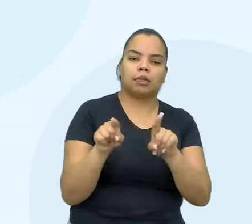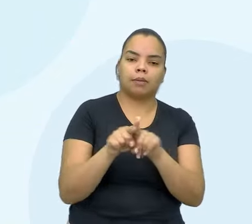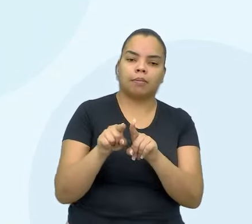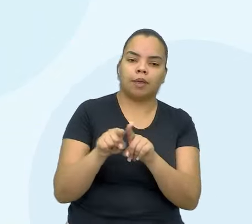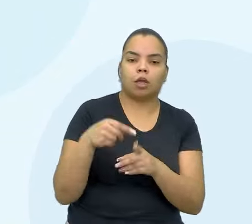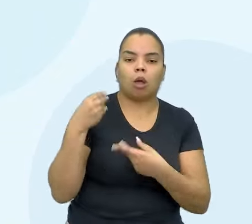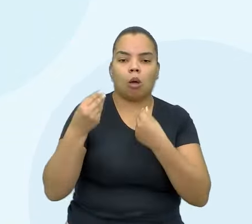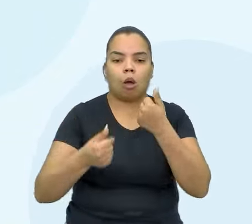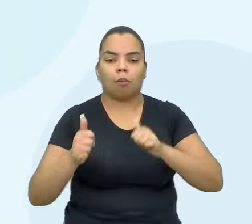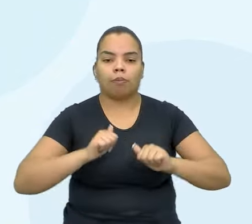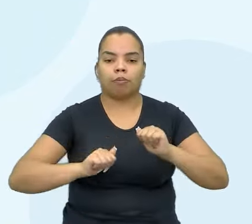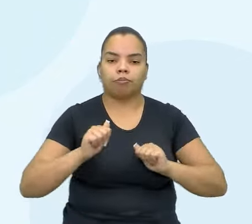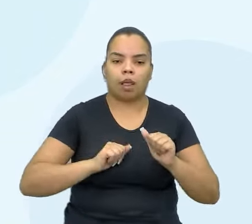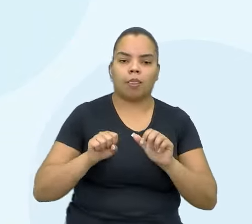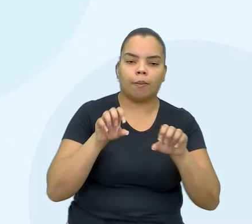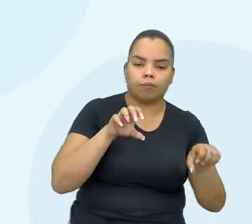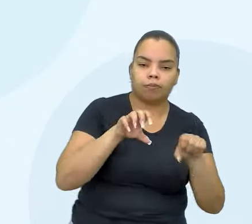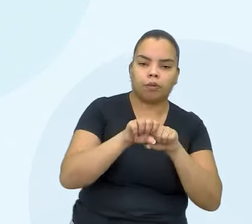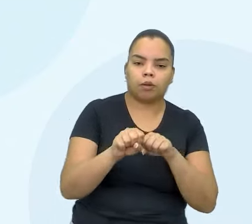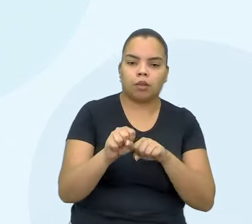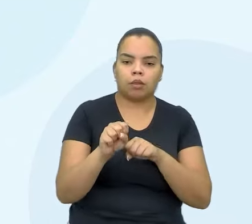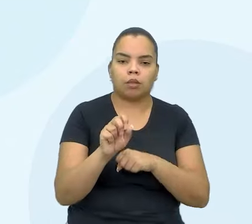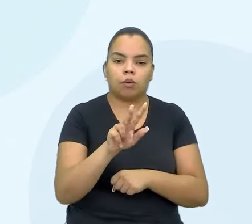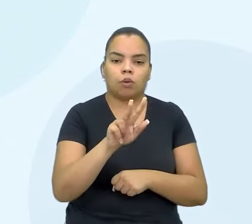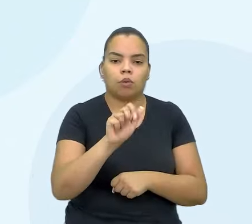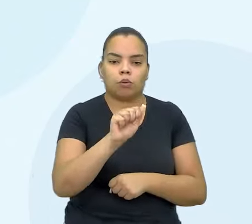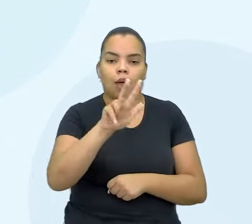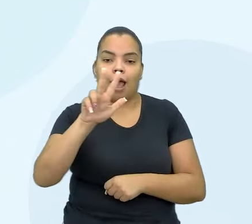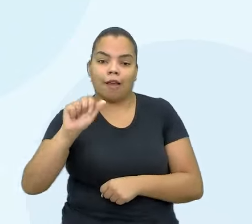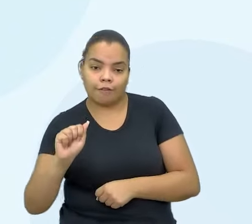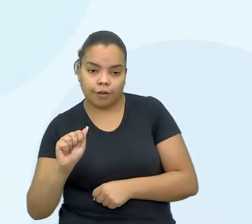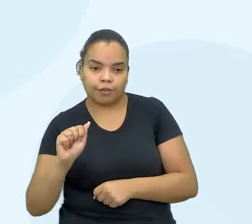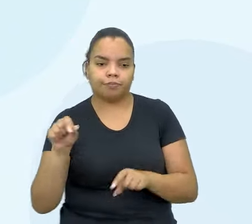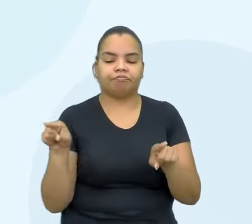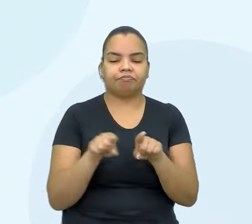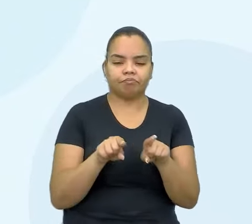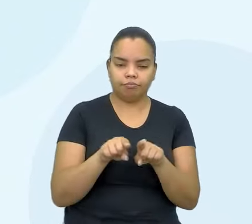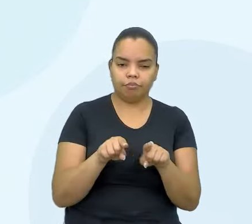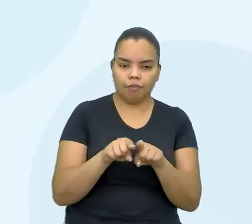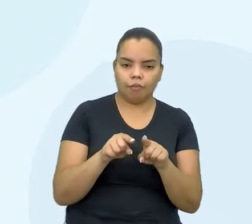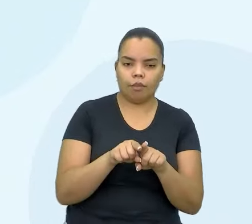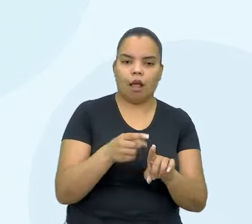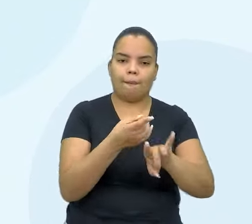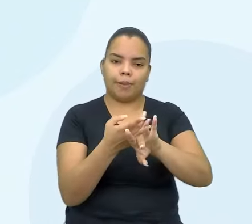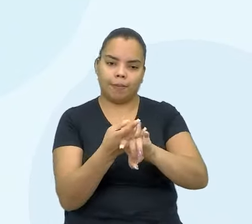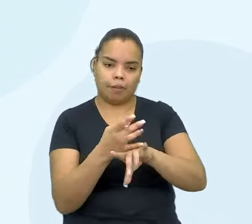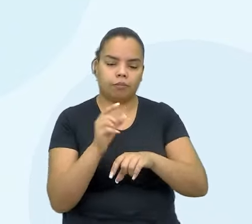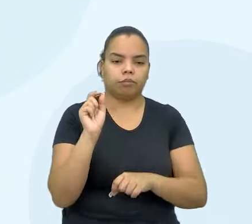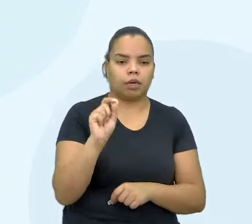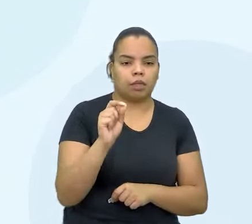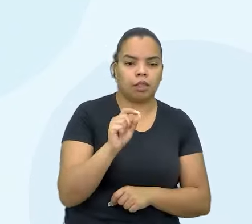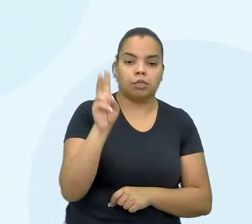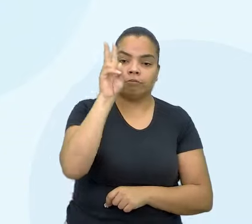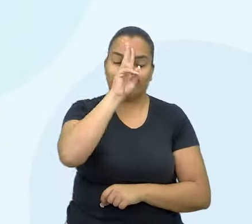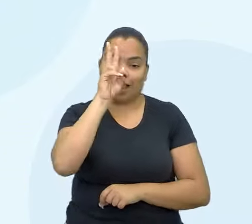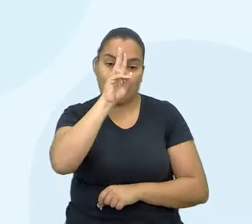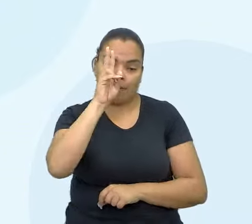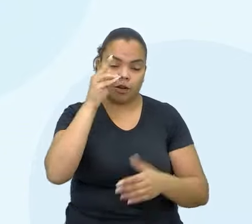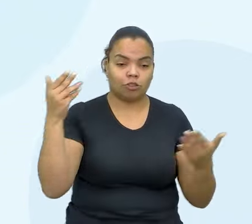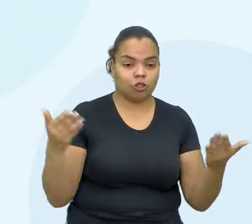formativo do AVA, né, que é um ambiente virtual de aprendizagem para a realização da nossa retrospectiva de hoje, né, Gisele? Hoje